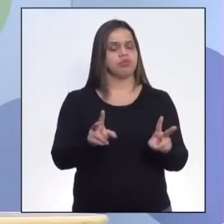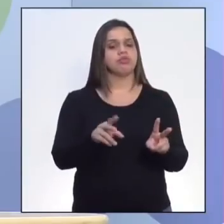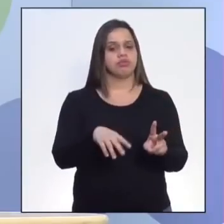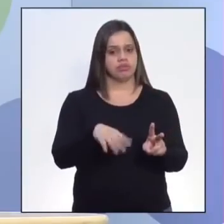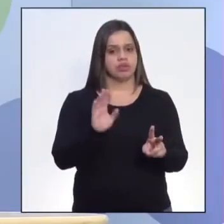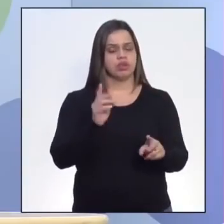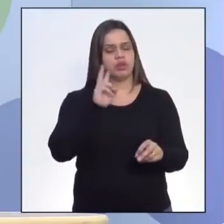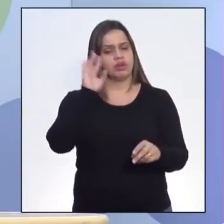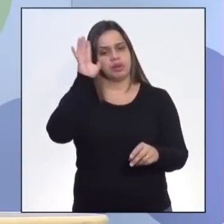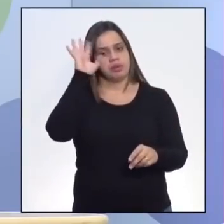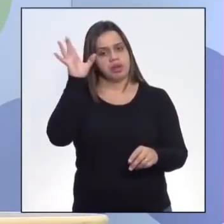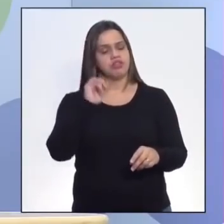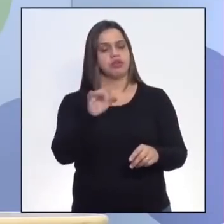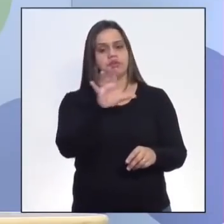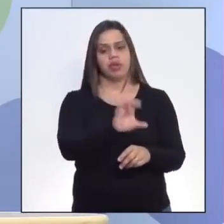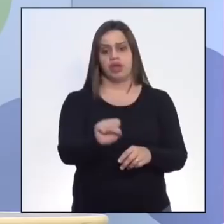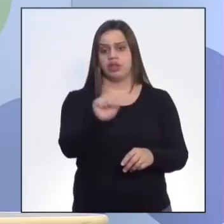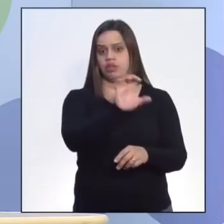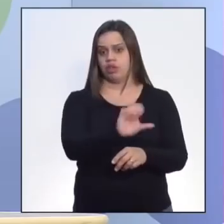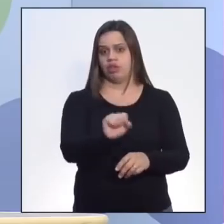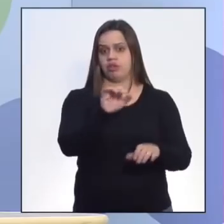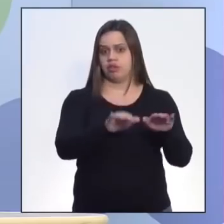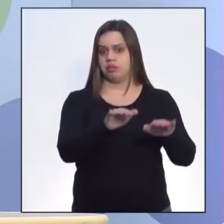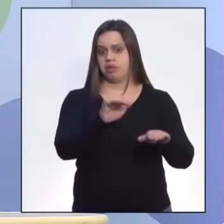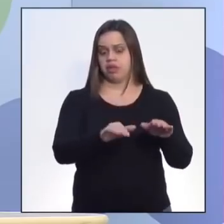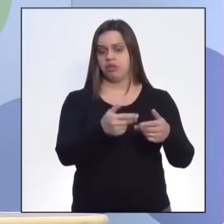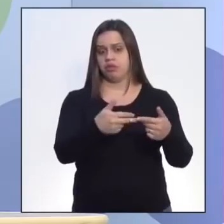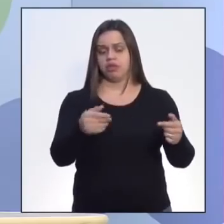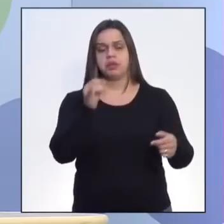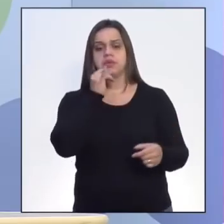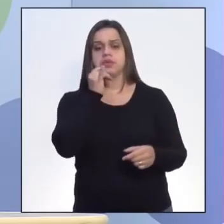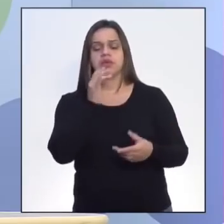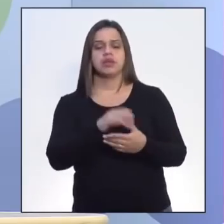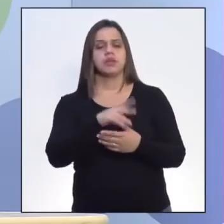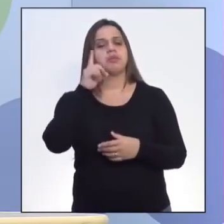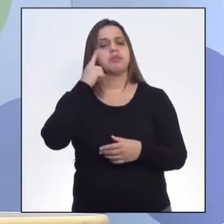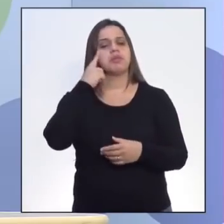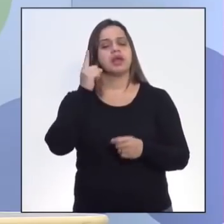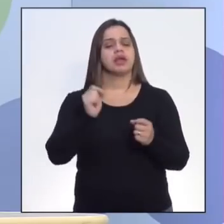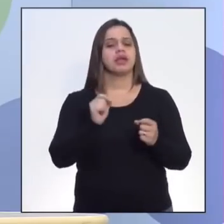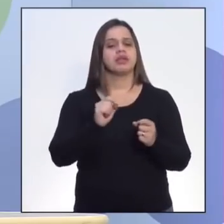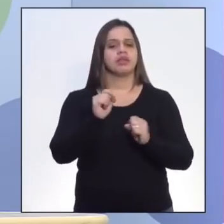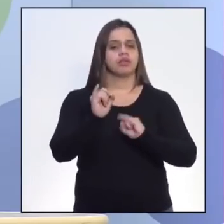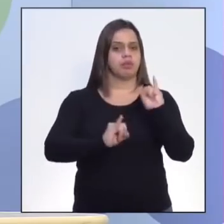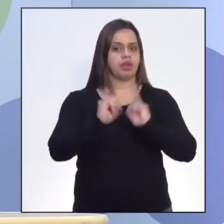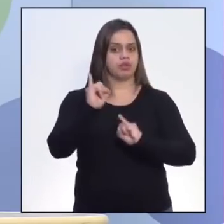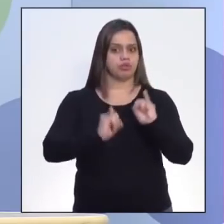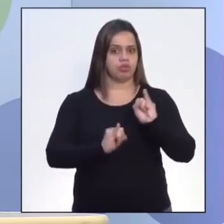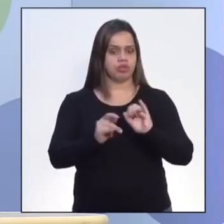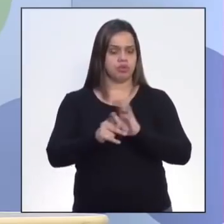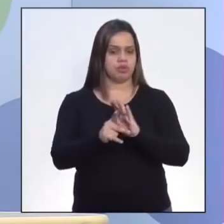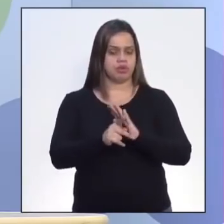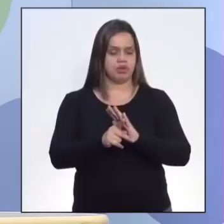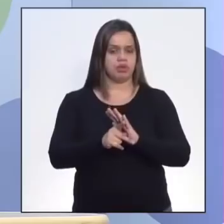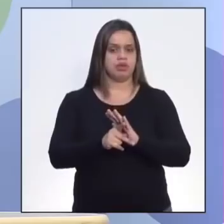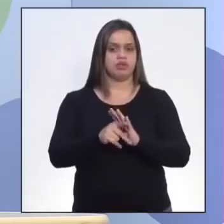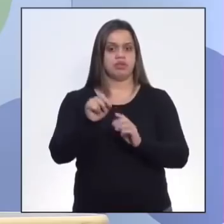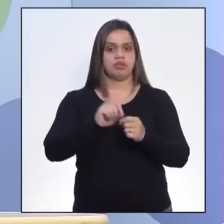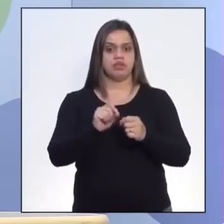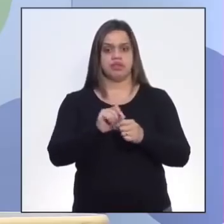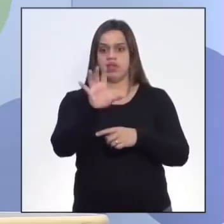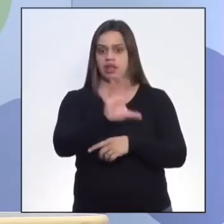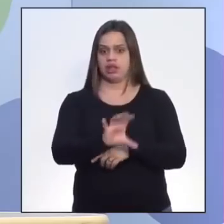ficar arredondando determinadas coisas. Ainda mais, pensa numa indústria, se você fizer arredondamentos errados,